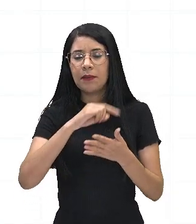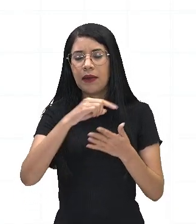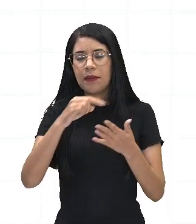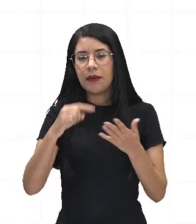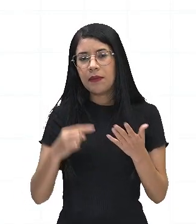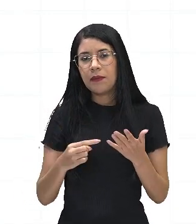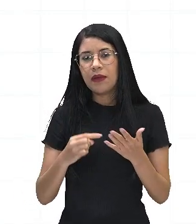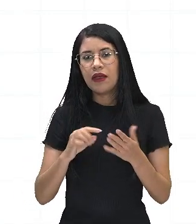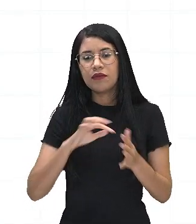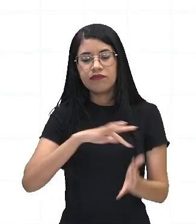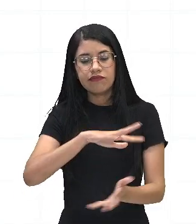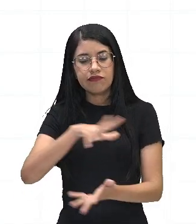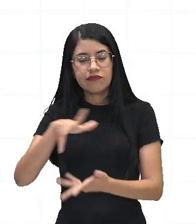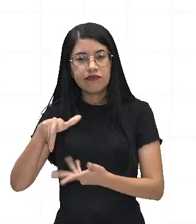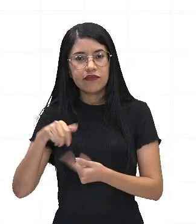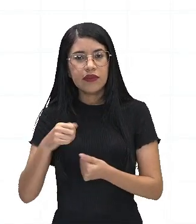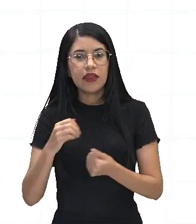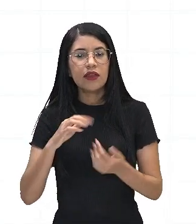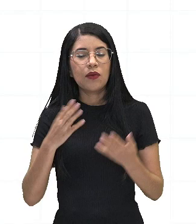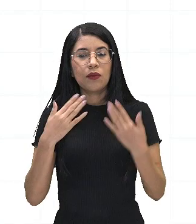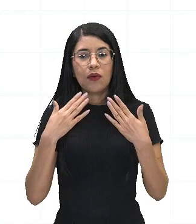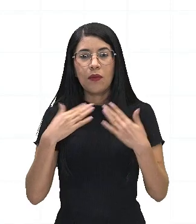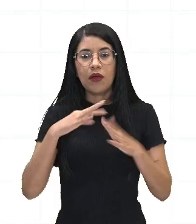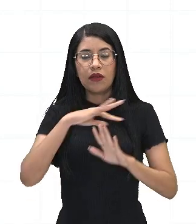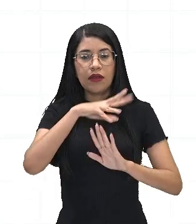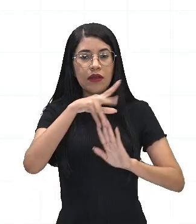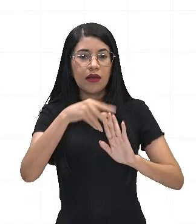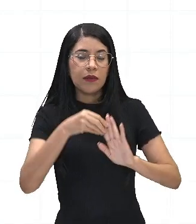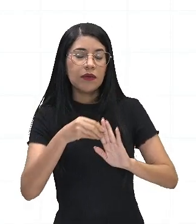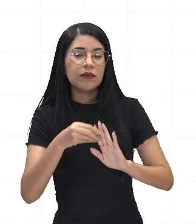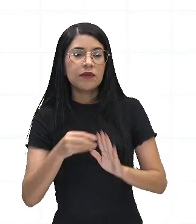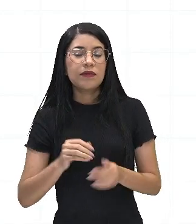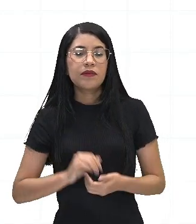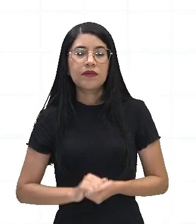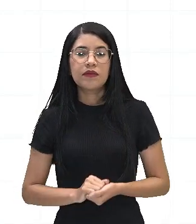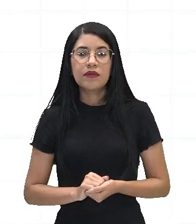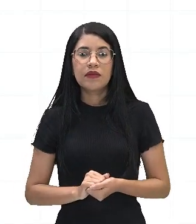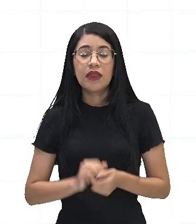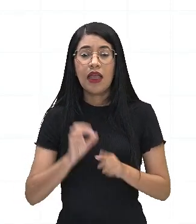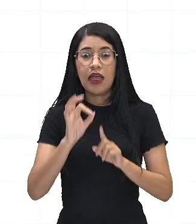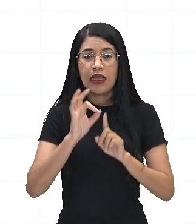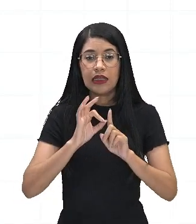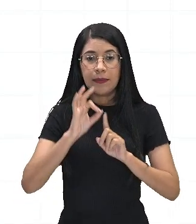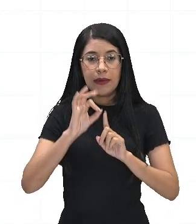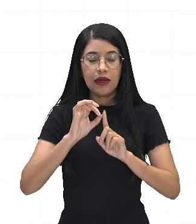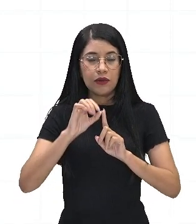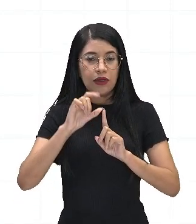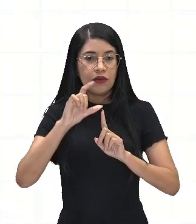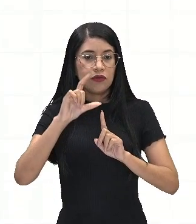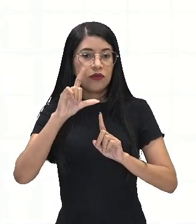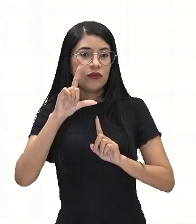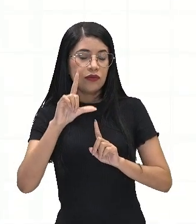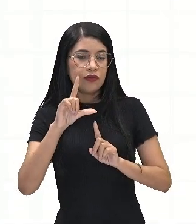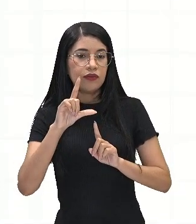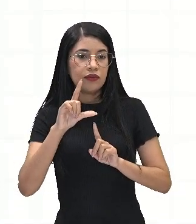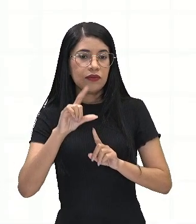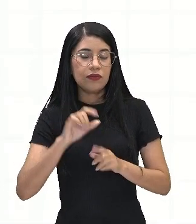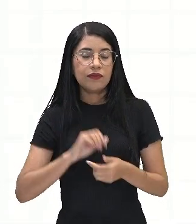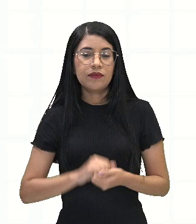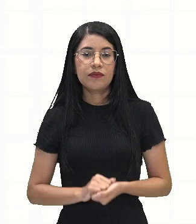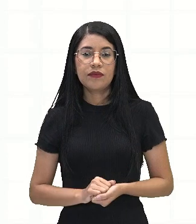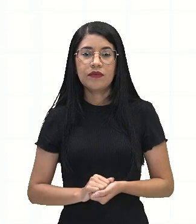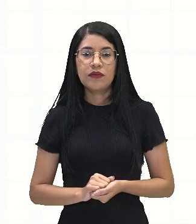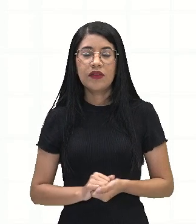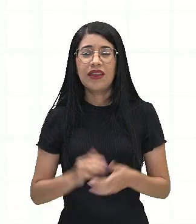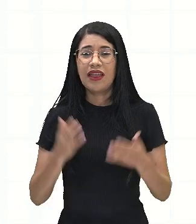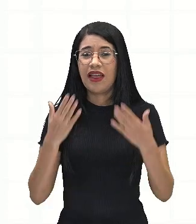consequências do aquecimento global para a Amazônia, onde a gente tem um aumento da temperatura, né? Fica